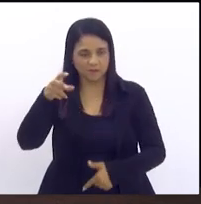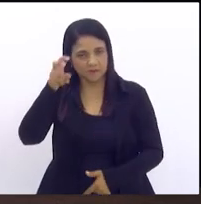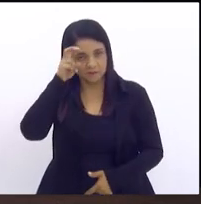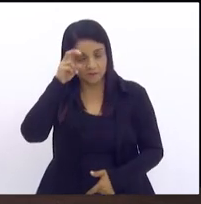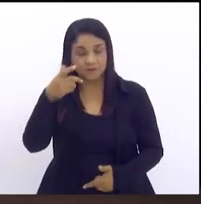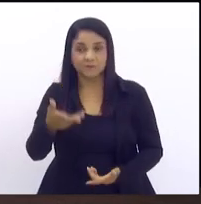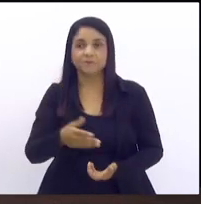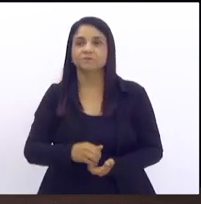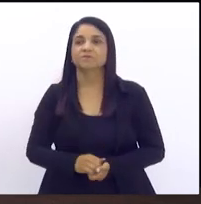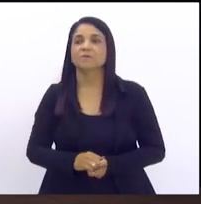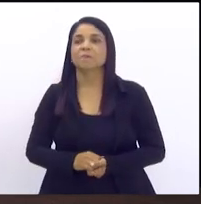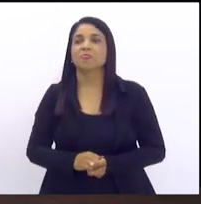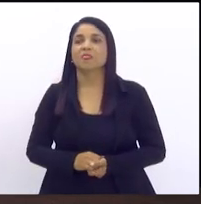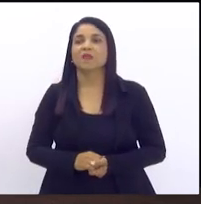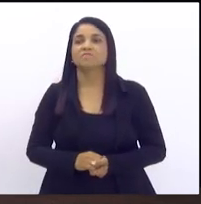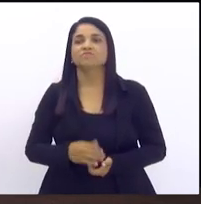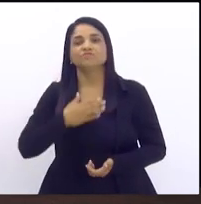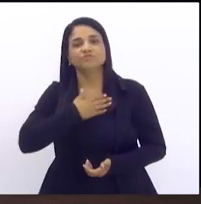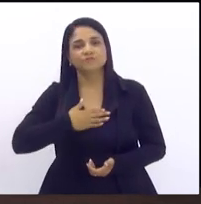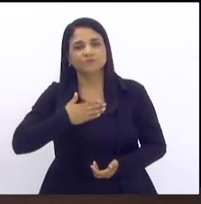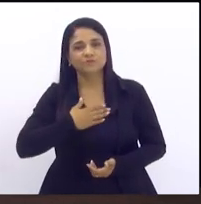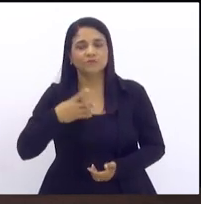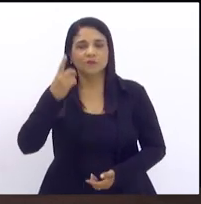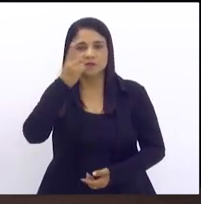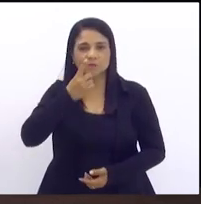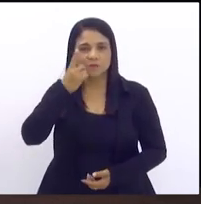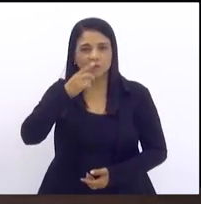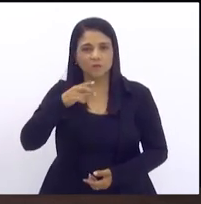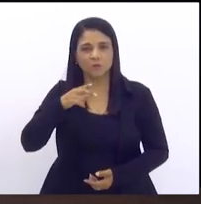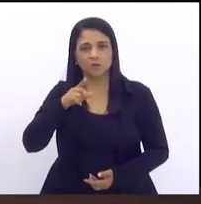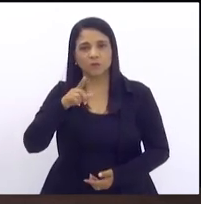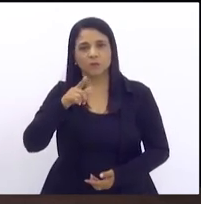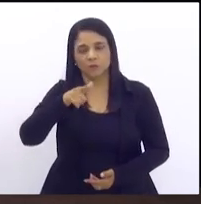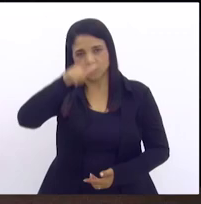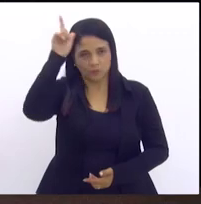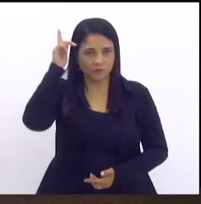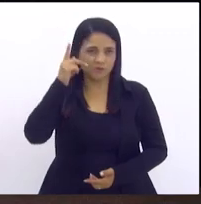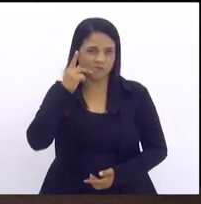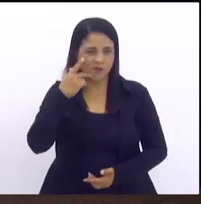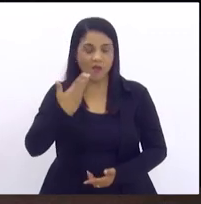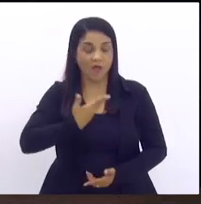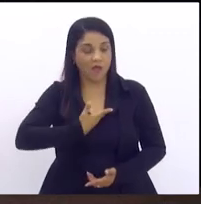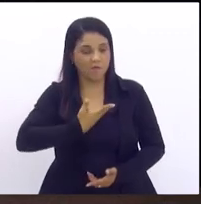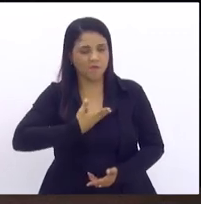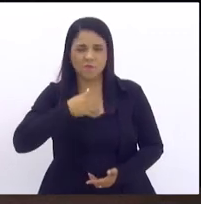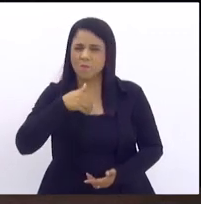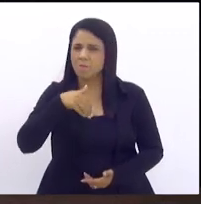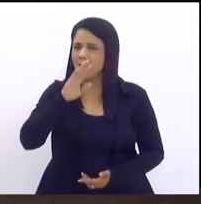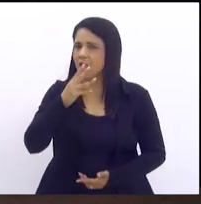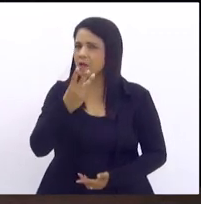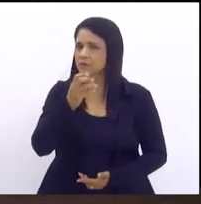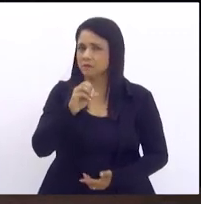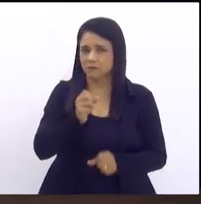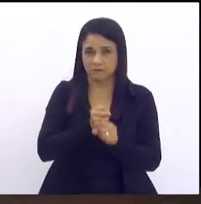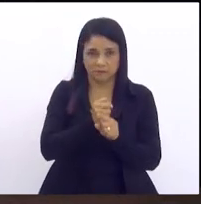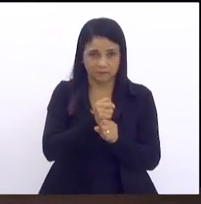Mas eu gostaria que o deputado Luiz Paulo, meu amigo de longas datas, nos conhecemos há mais de 30 anos, dizer que me